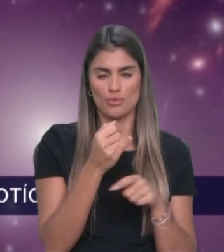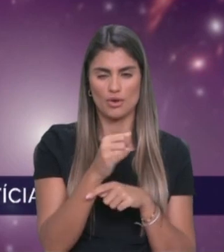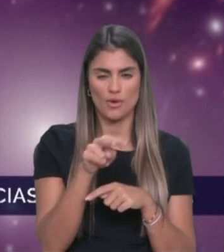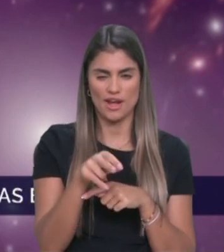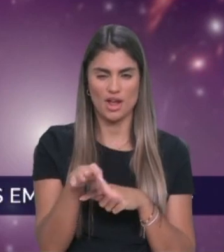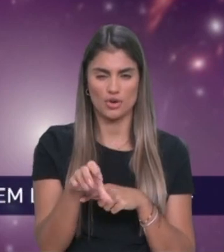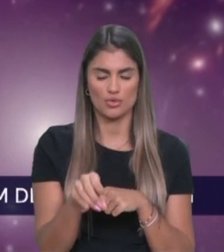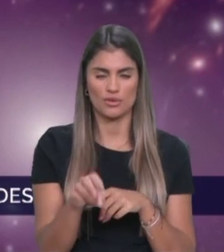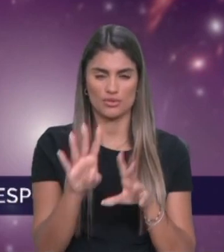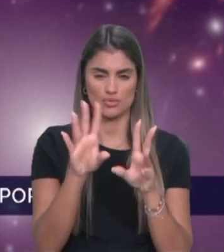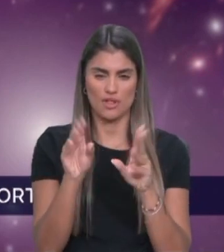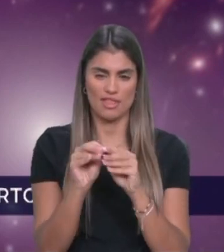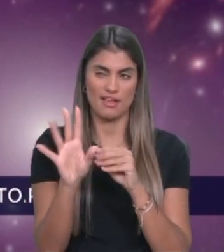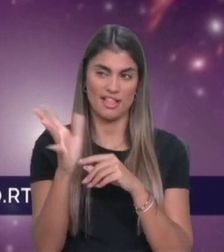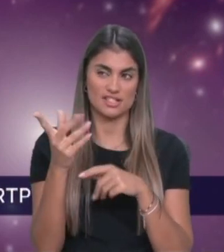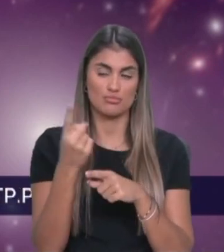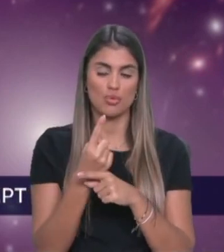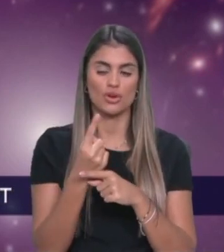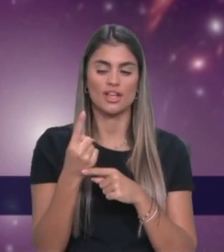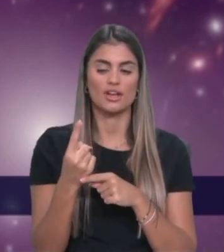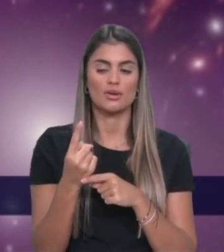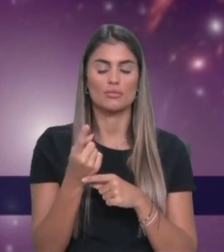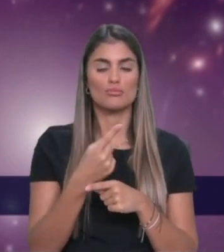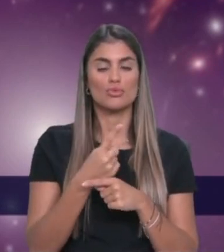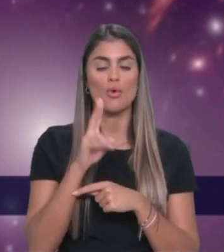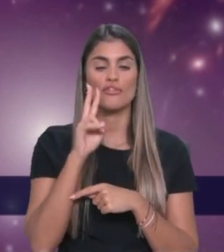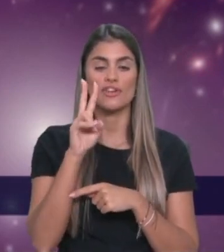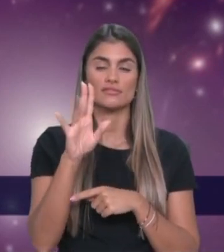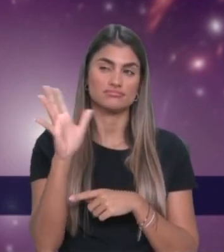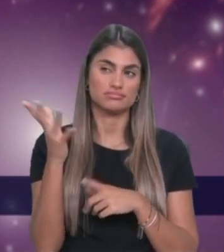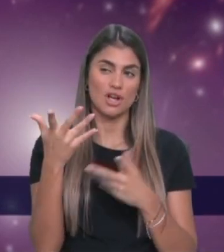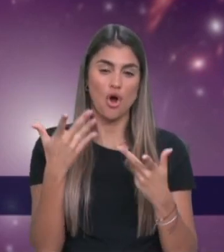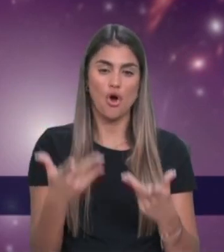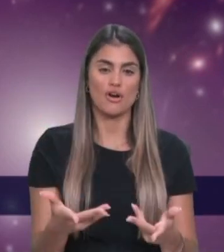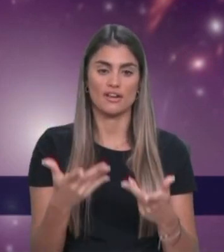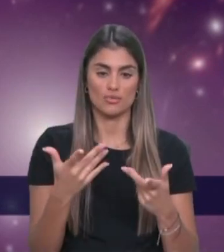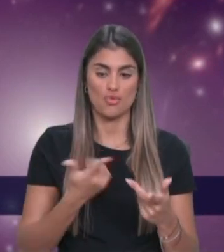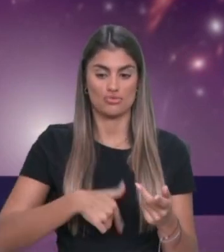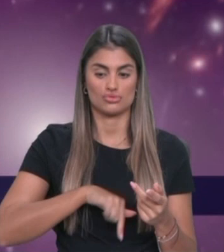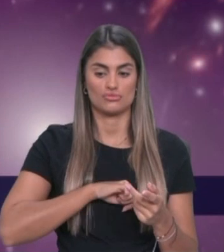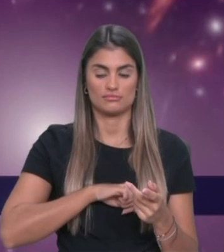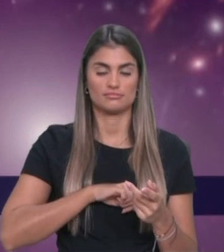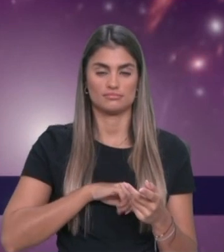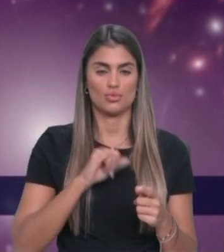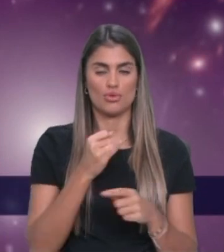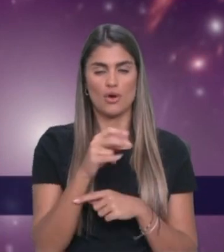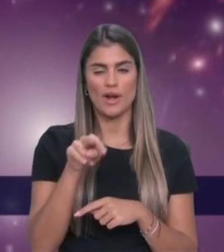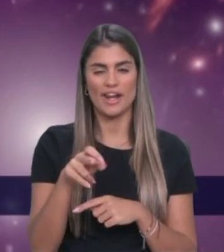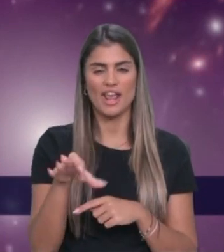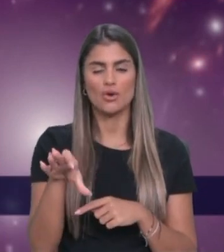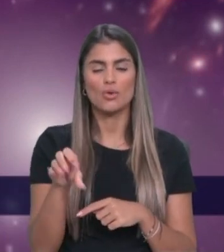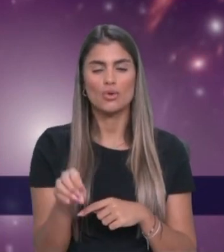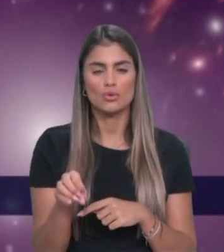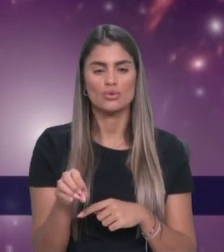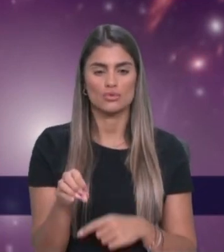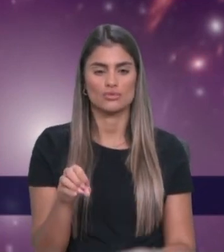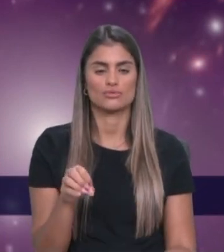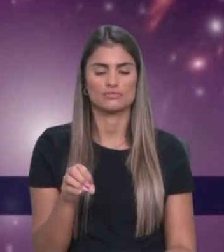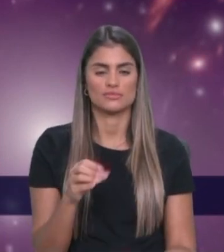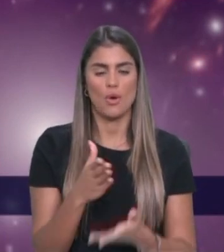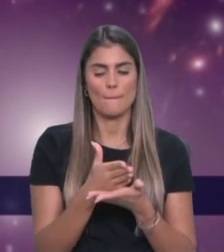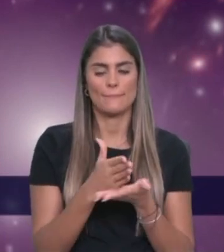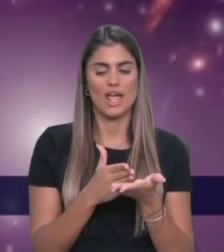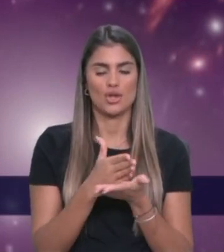a massa total da galáxia. Porquê? Quando olhamos para o universo atual, o nosso, os buracos negros supermaciços que estão no coração